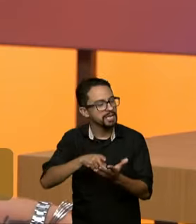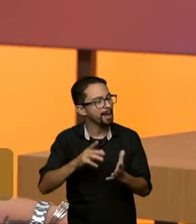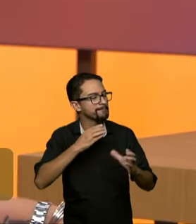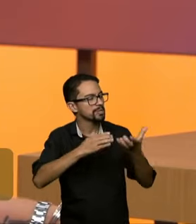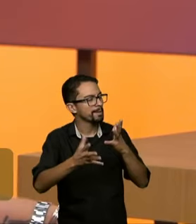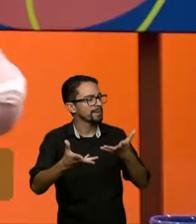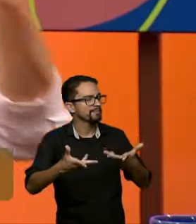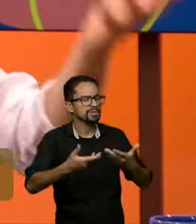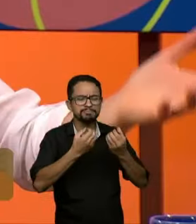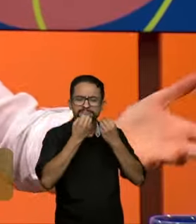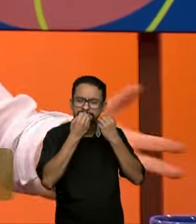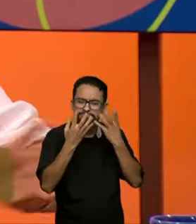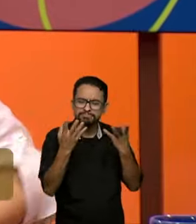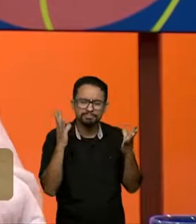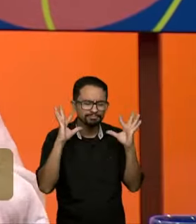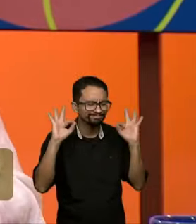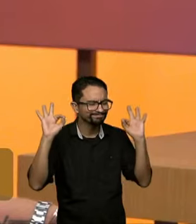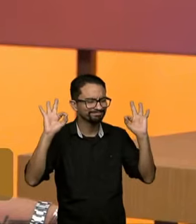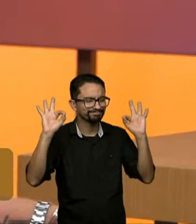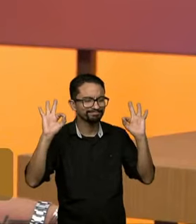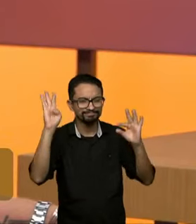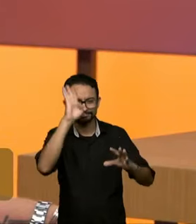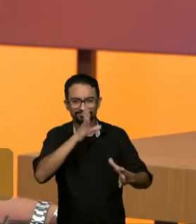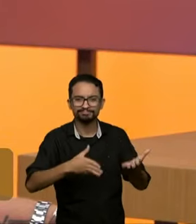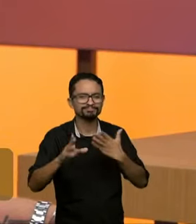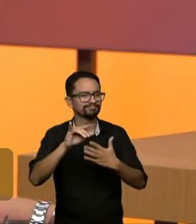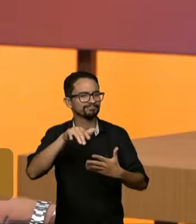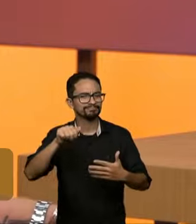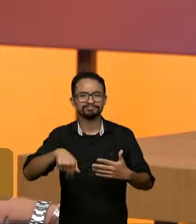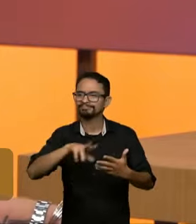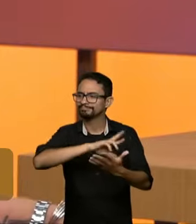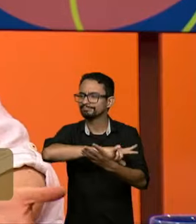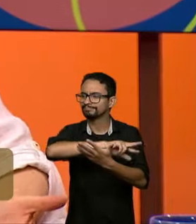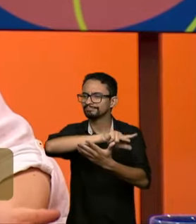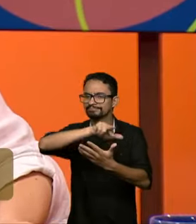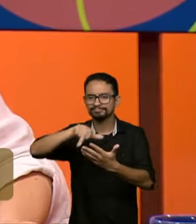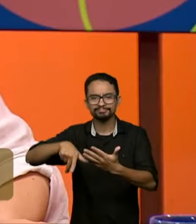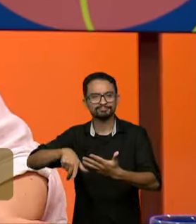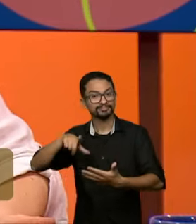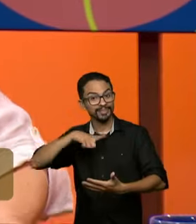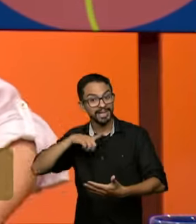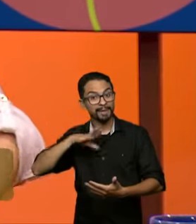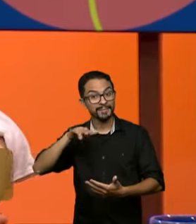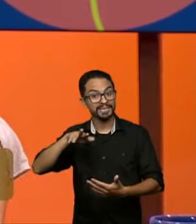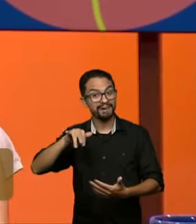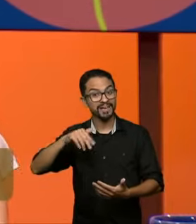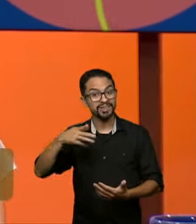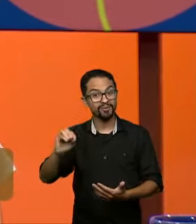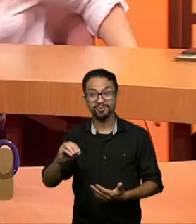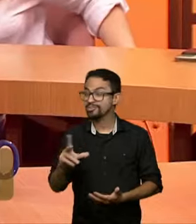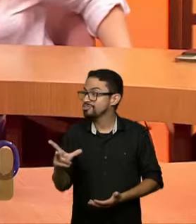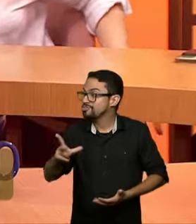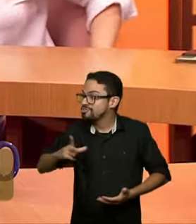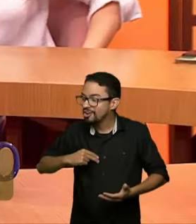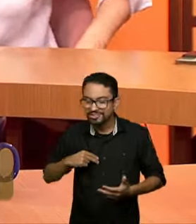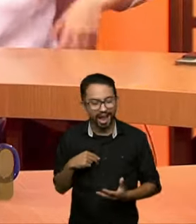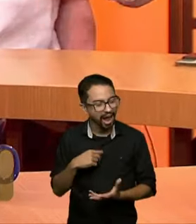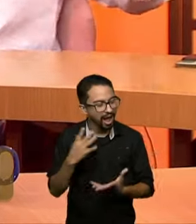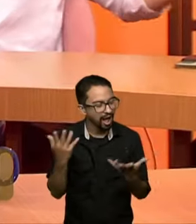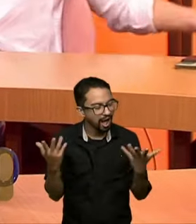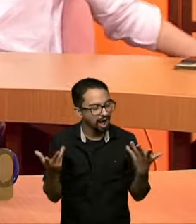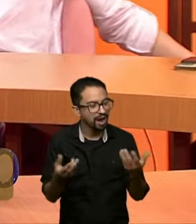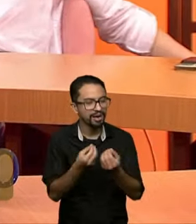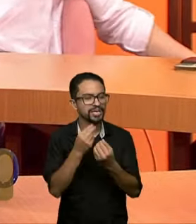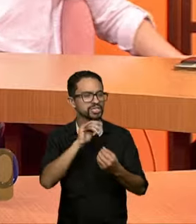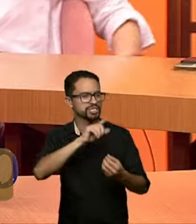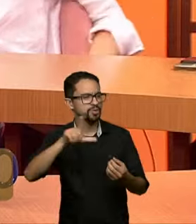as mais amadas brasileiras. Tem Caetano, Djavan, tem todo mundo, né? Tem até Biquini Cavadão. Que maravilha! Tem Gil,